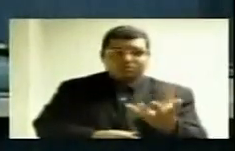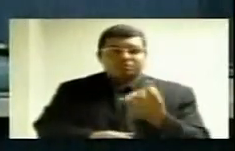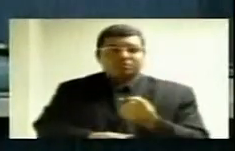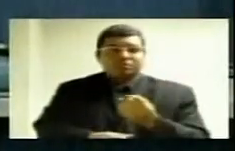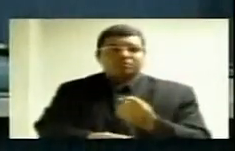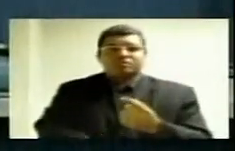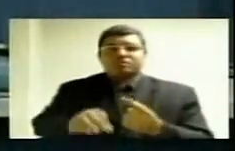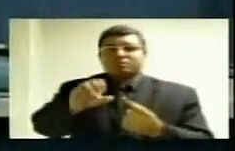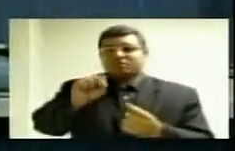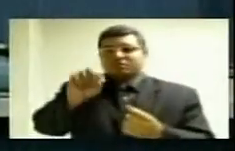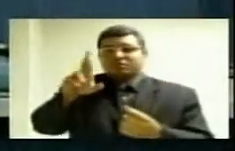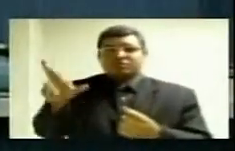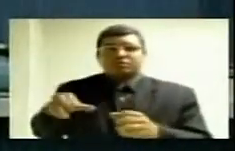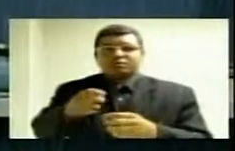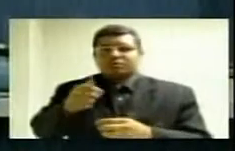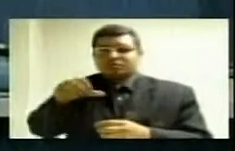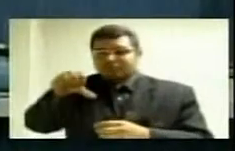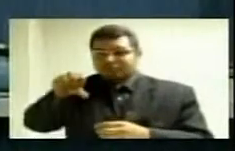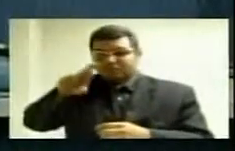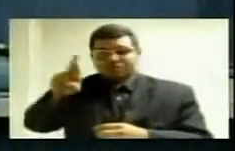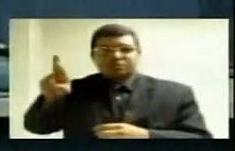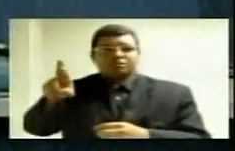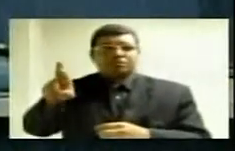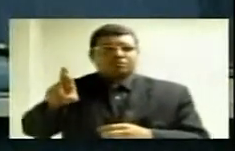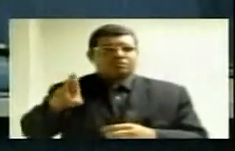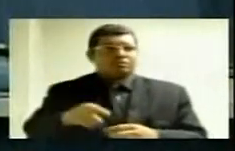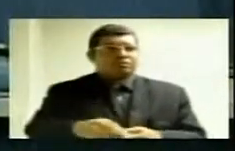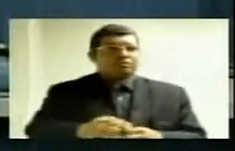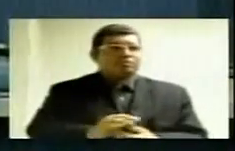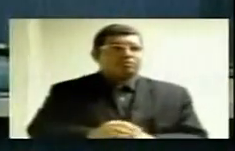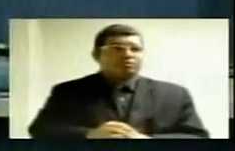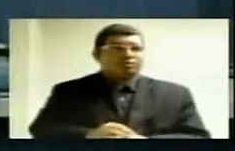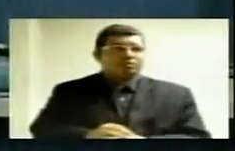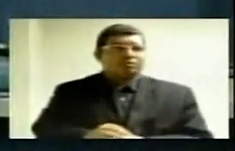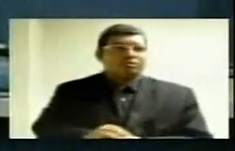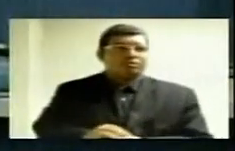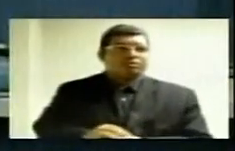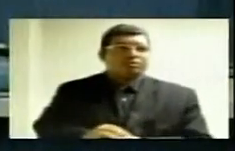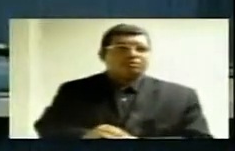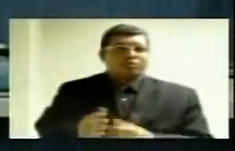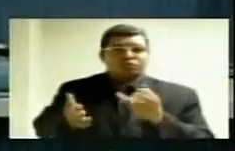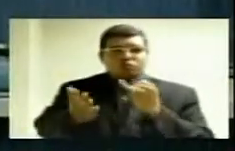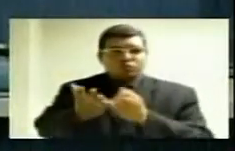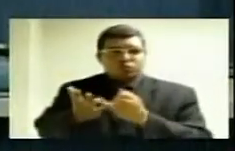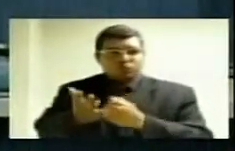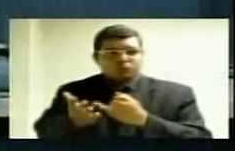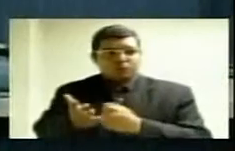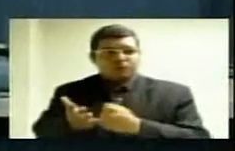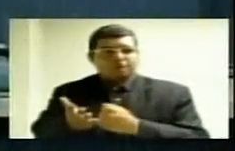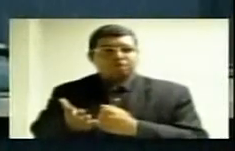arrecada 8 bilhões, quase 9 bilhões de impostos,